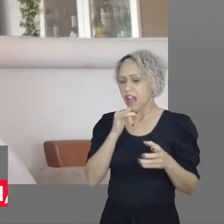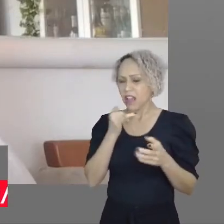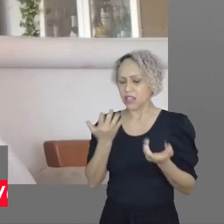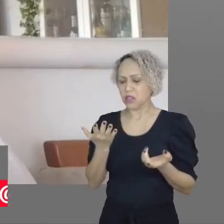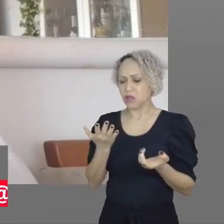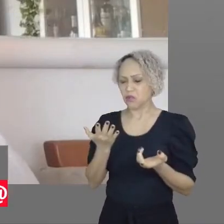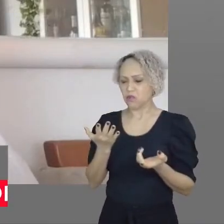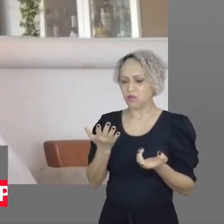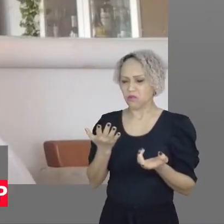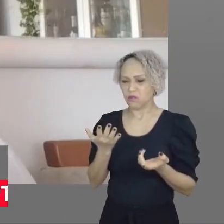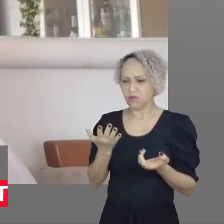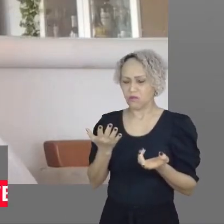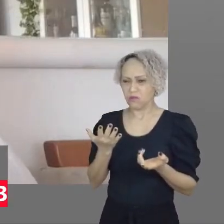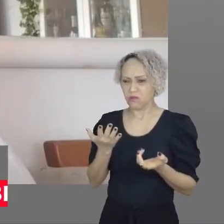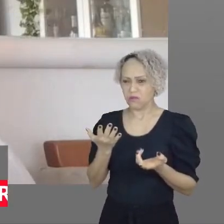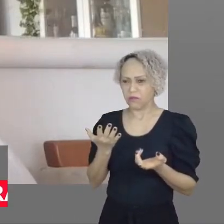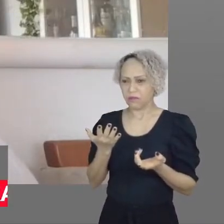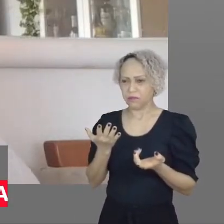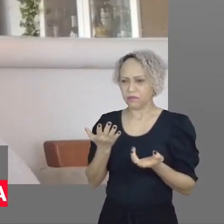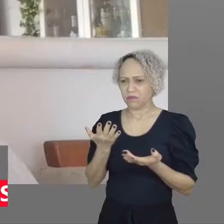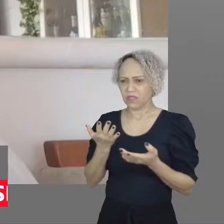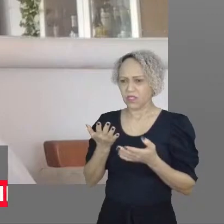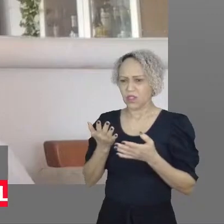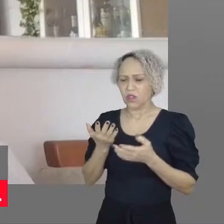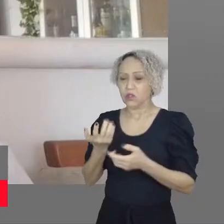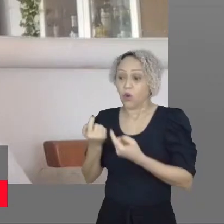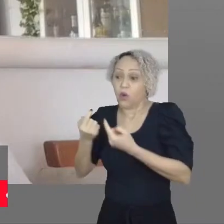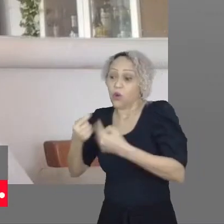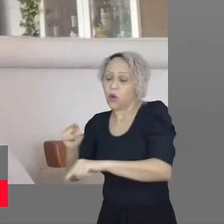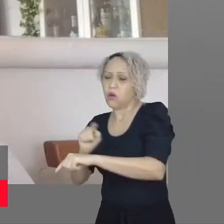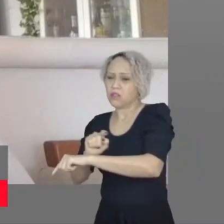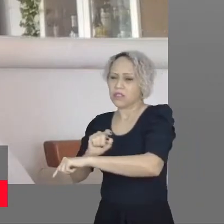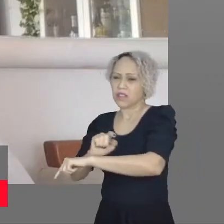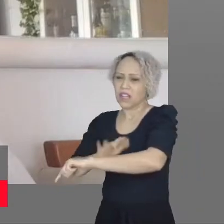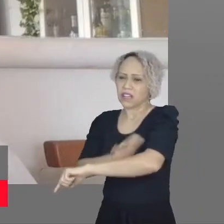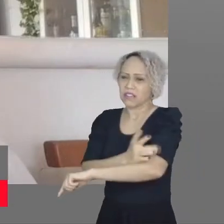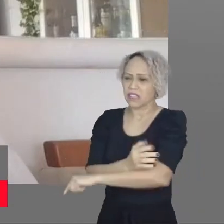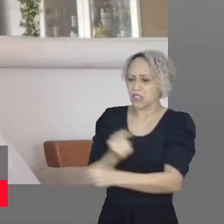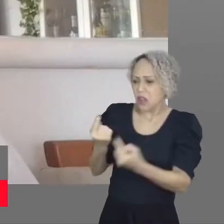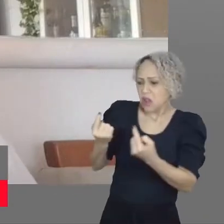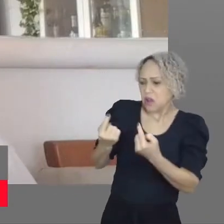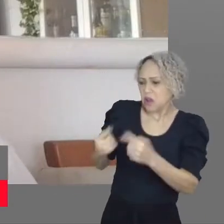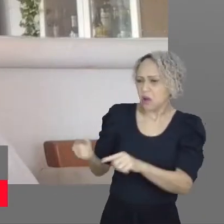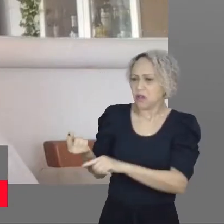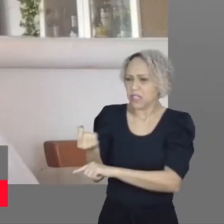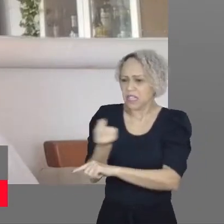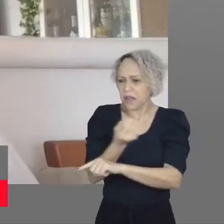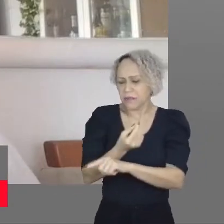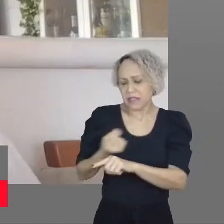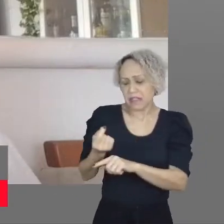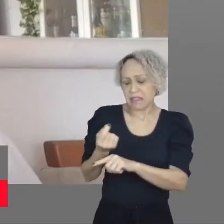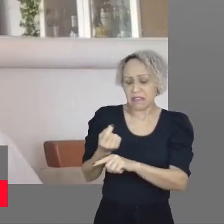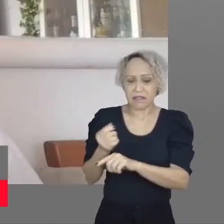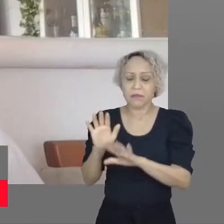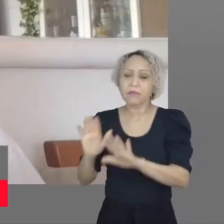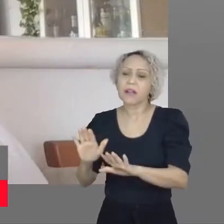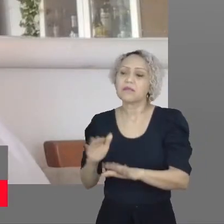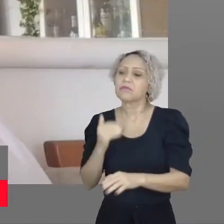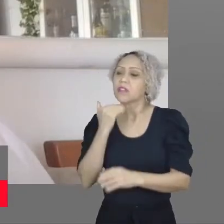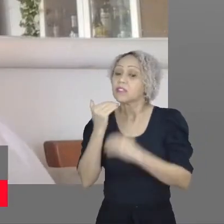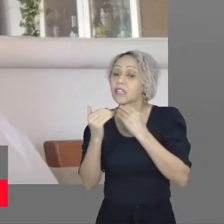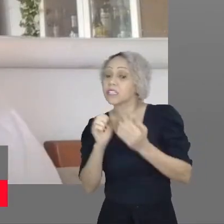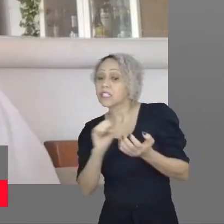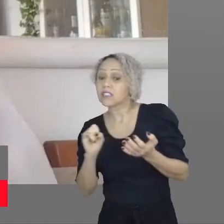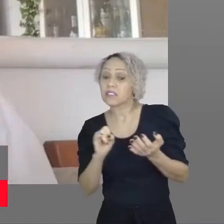na verdade, são pessoas felizes, pessoas detentoras de direitos, o Estado democrático de